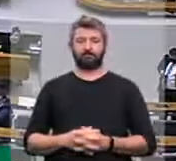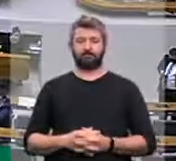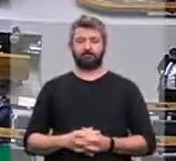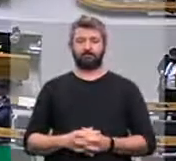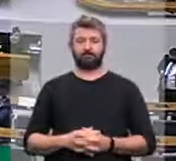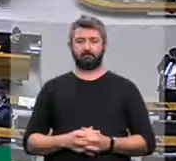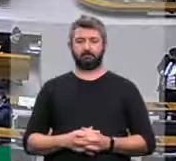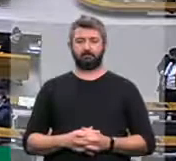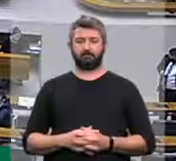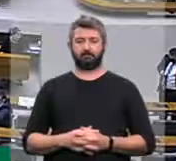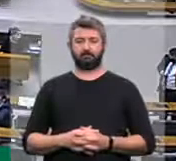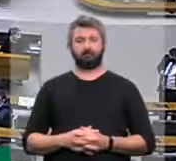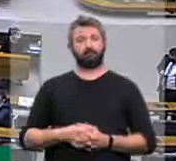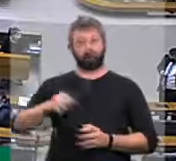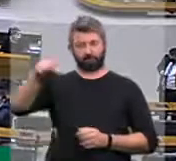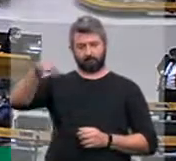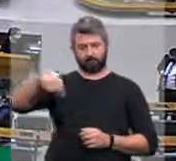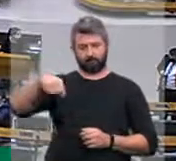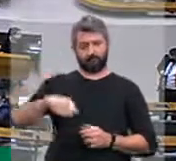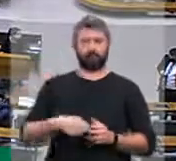Deputado, sim.